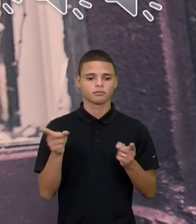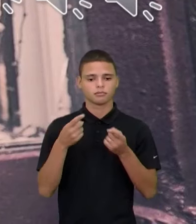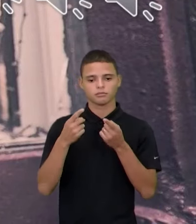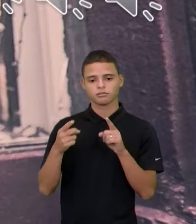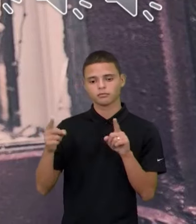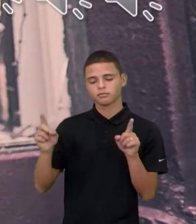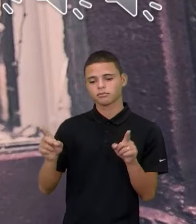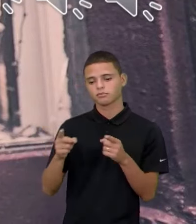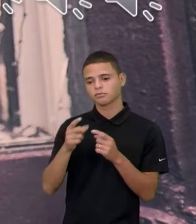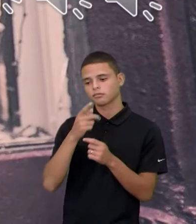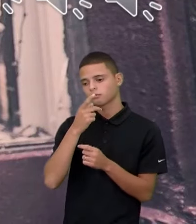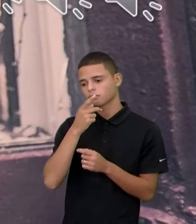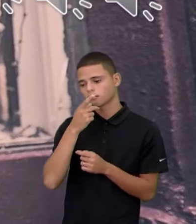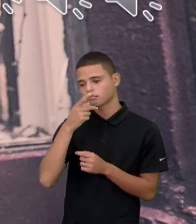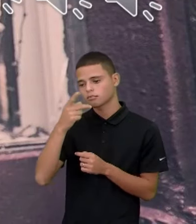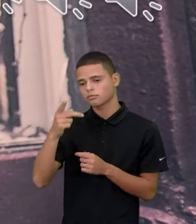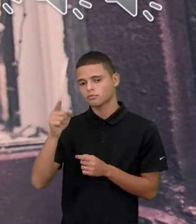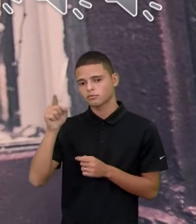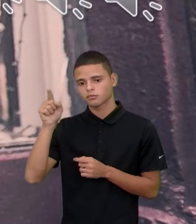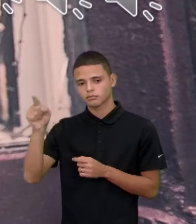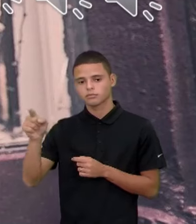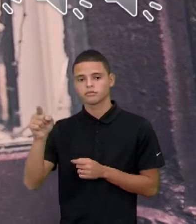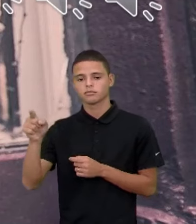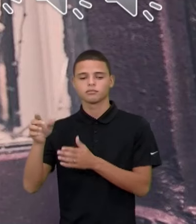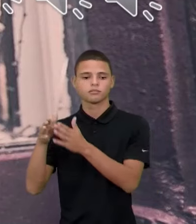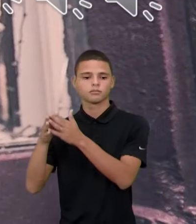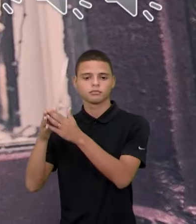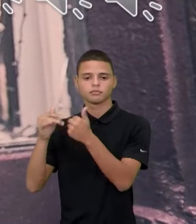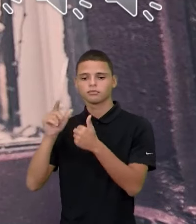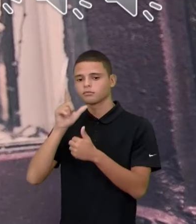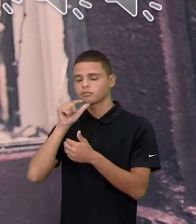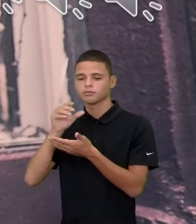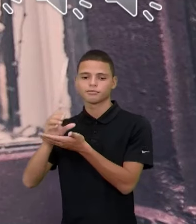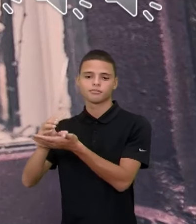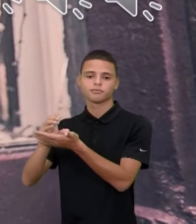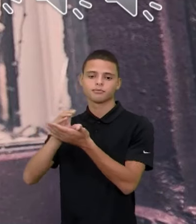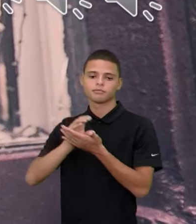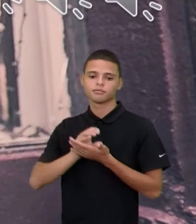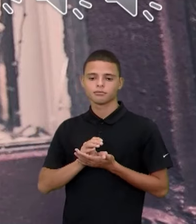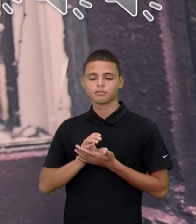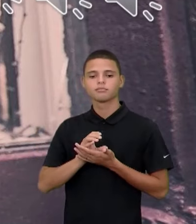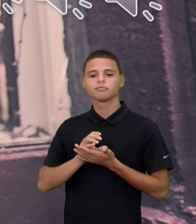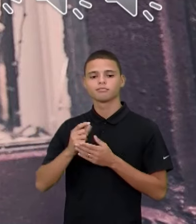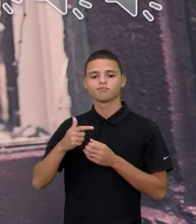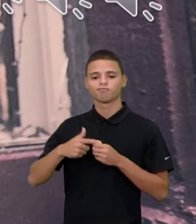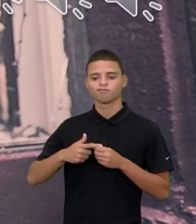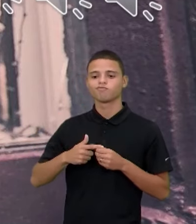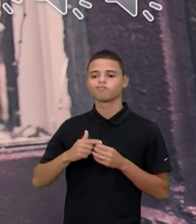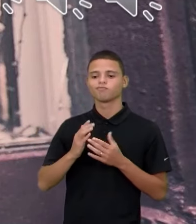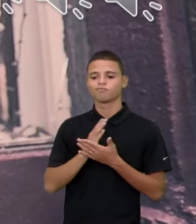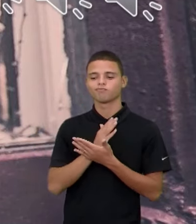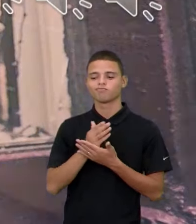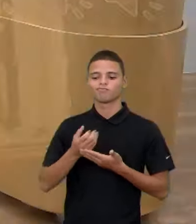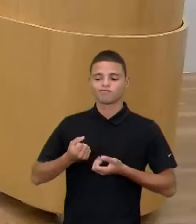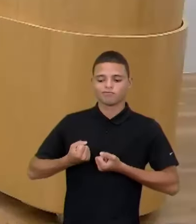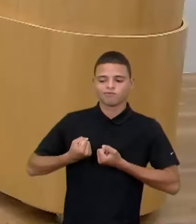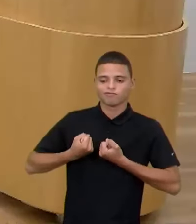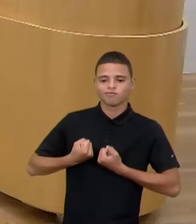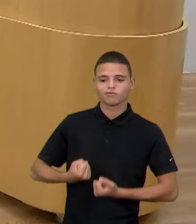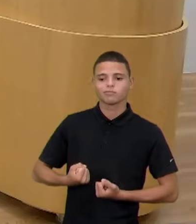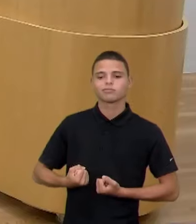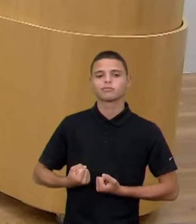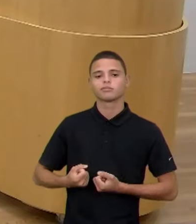fala assim: eu pedi água e ela me deu gasolina. São coisas bastante tristes, bastante pesadas, porque remete